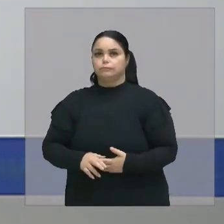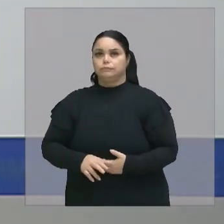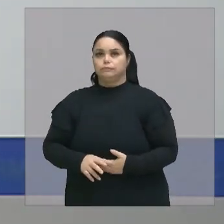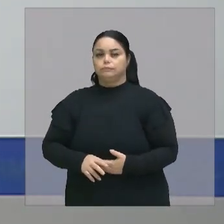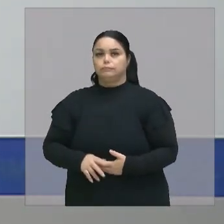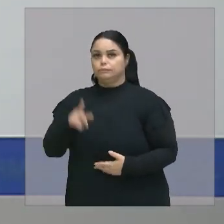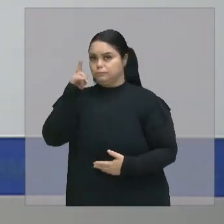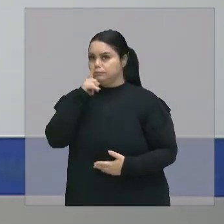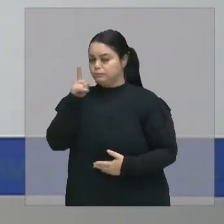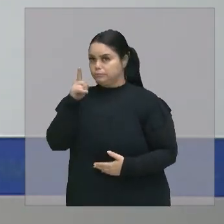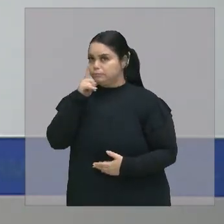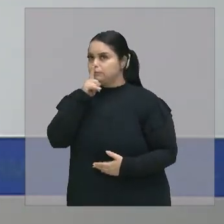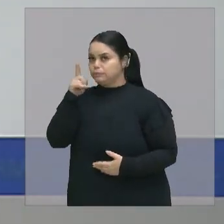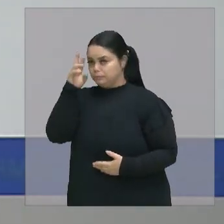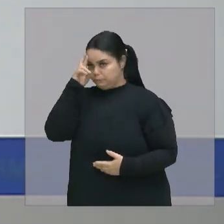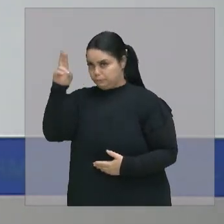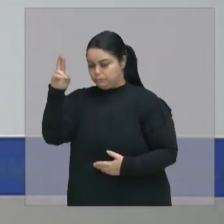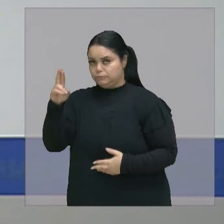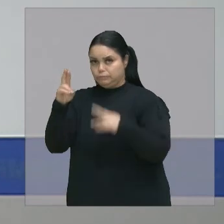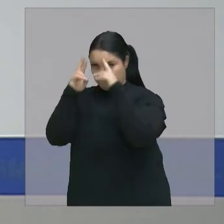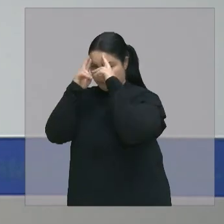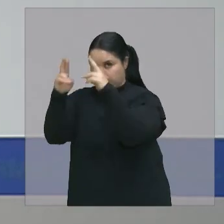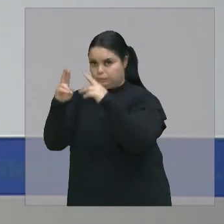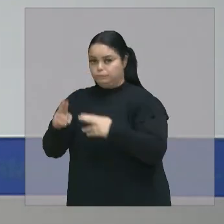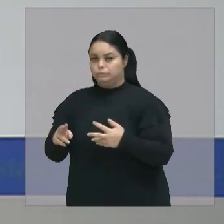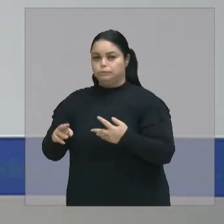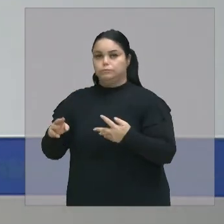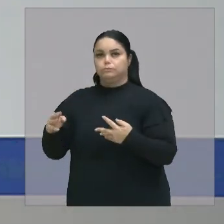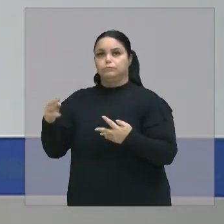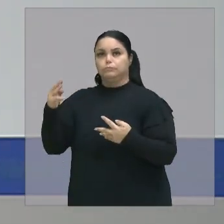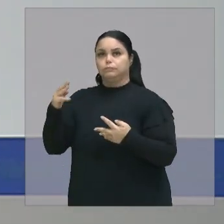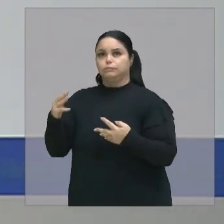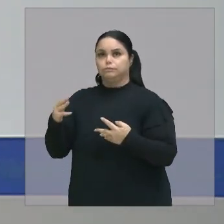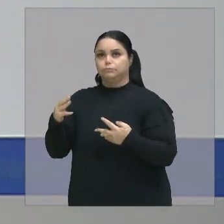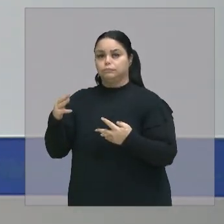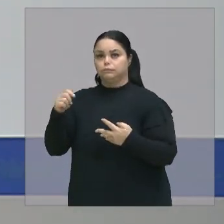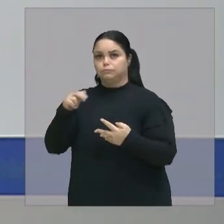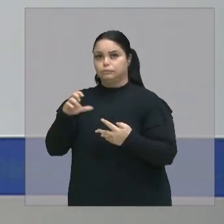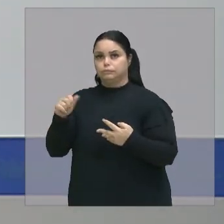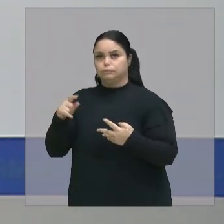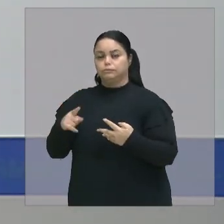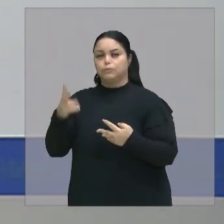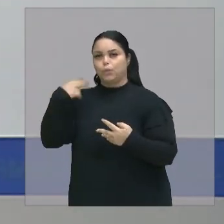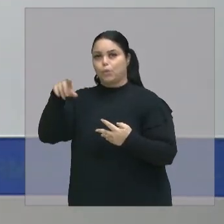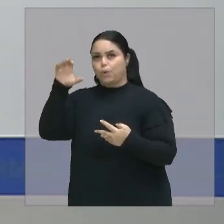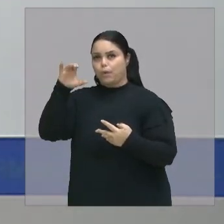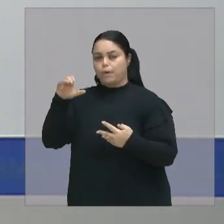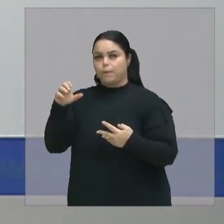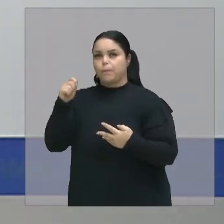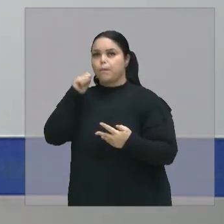Passaremos então um minuto de silêncio pelo passamento do senhor Marco Antônio Halpe, a pedido da vereadora Amélia Naomi,